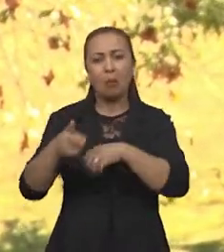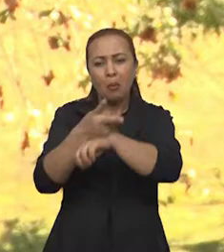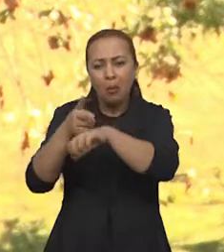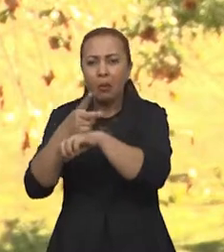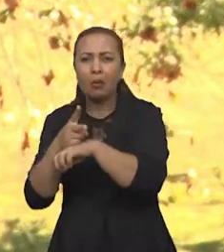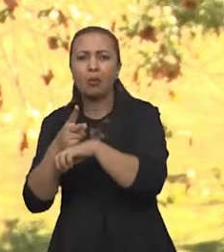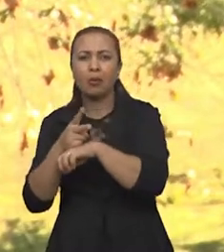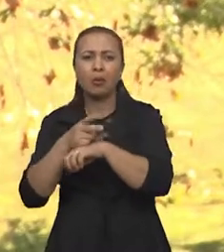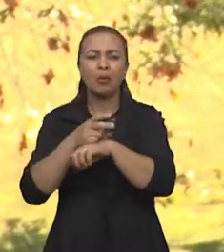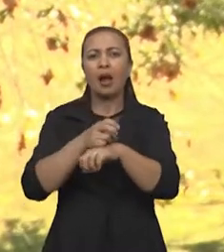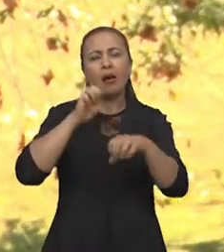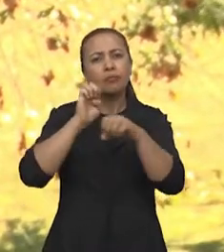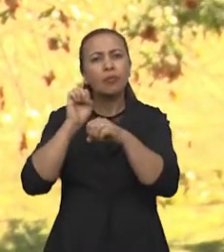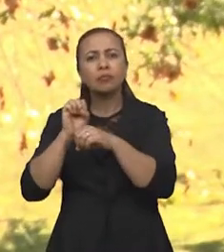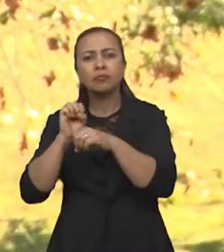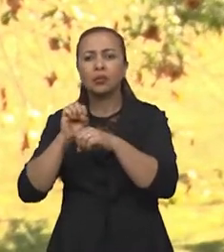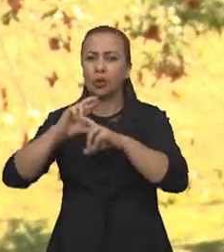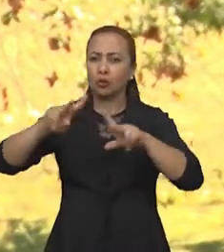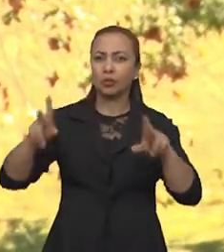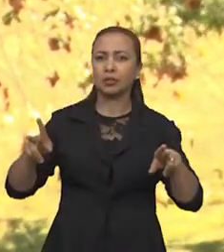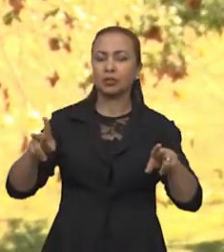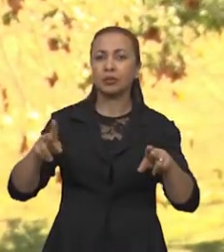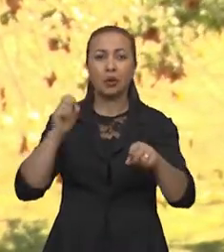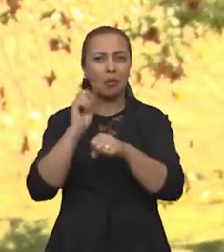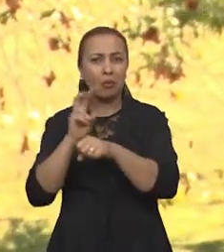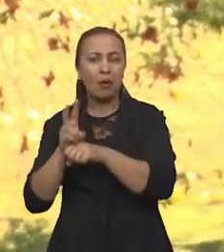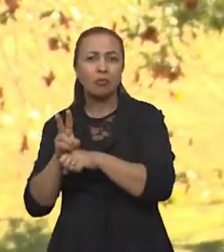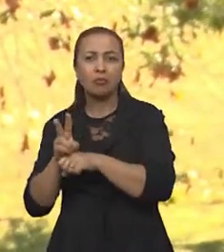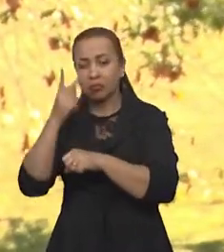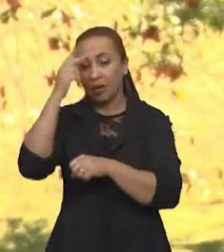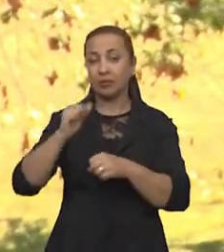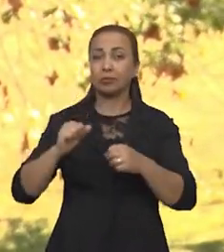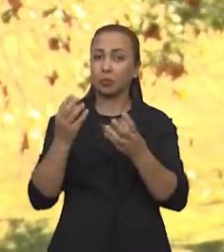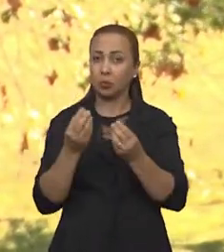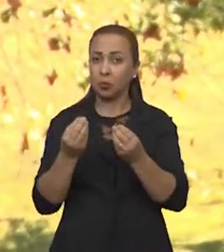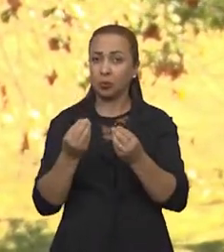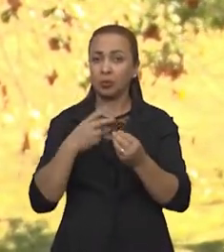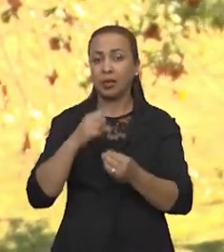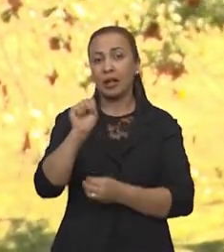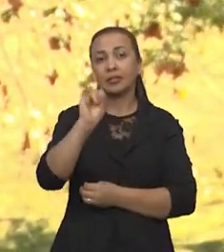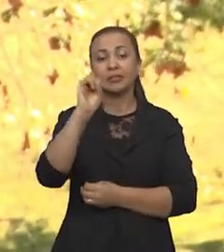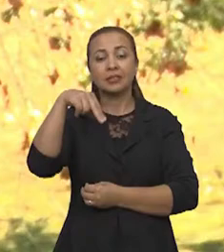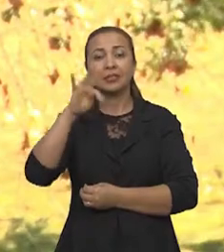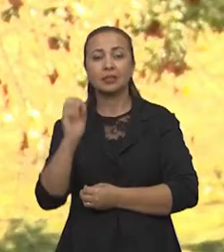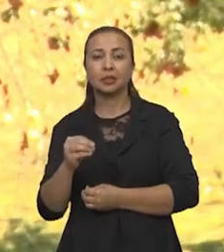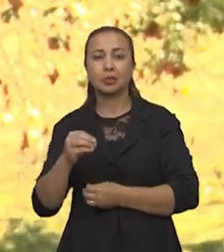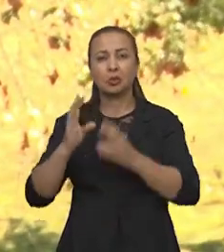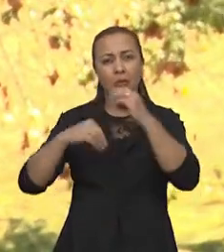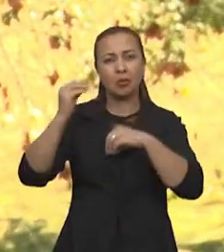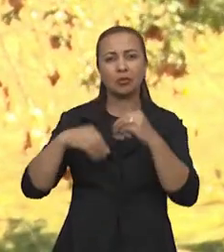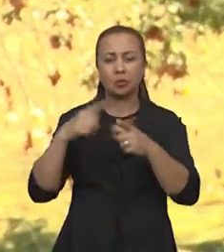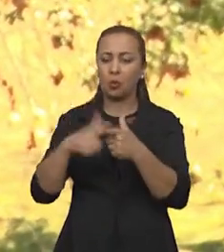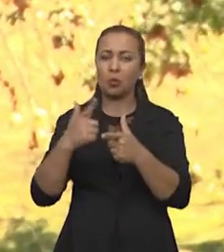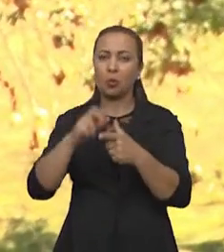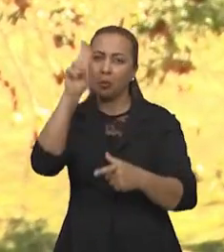investigam inseticidas alternativos. É que os chamados inseticidas convencionais são em sua maioria sintéticos. E um